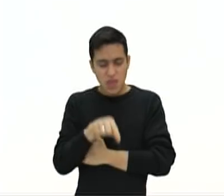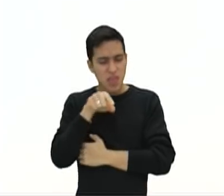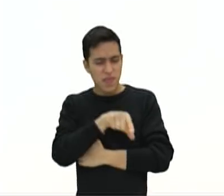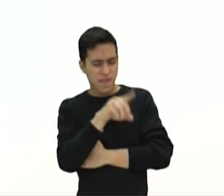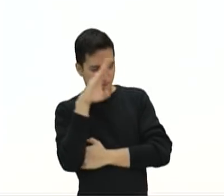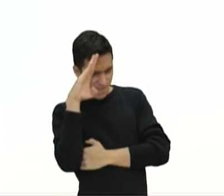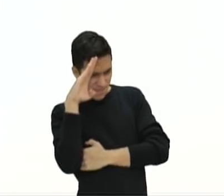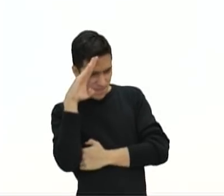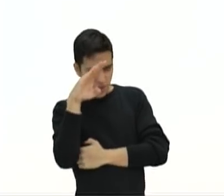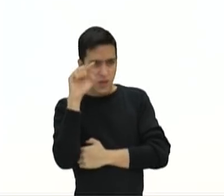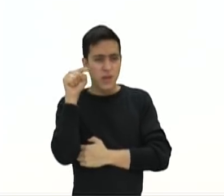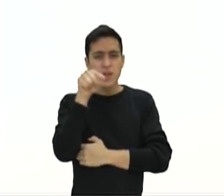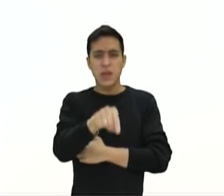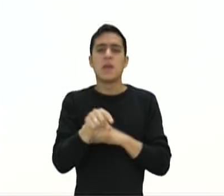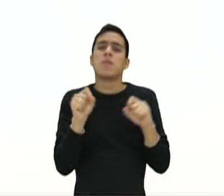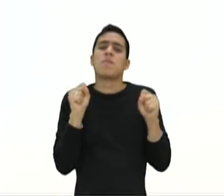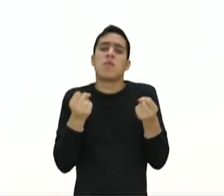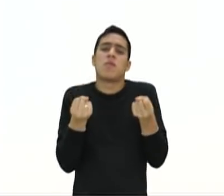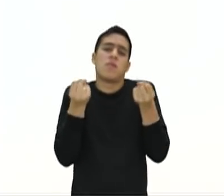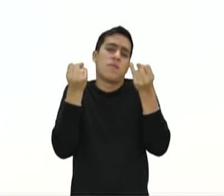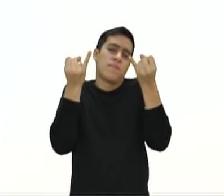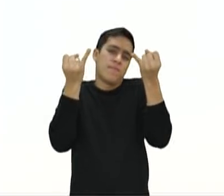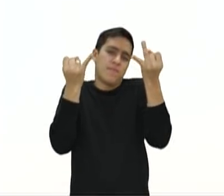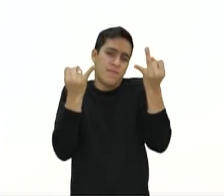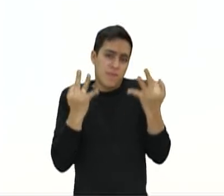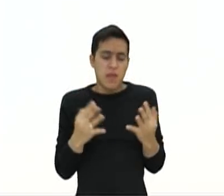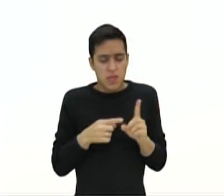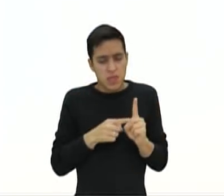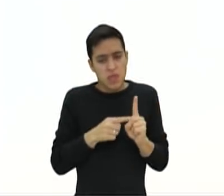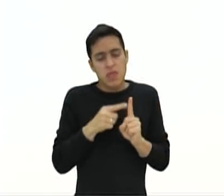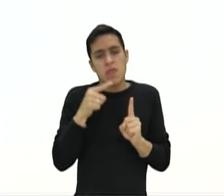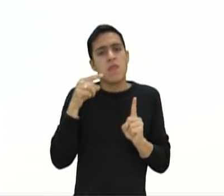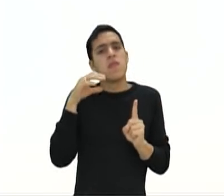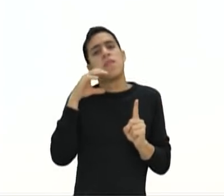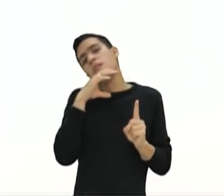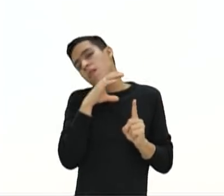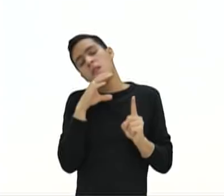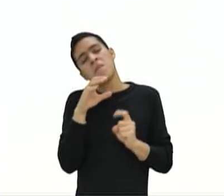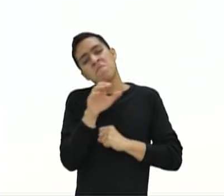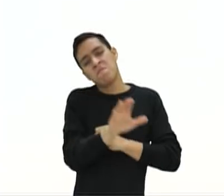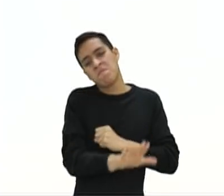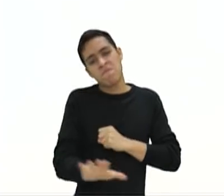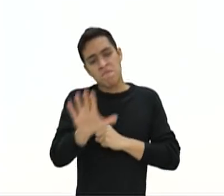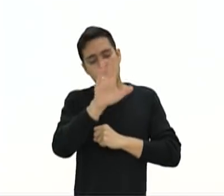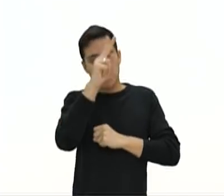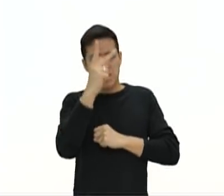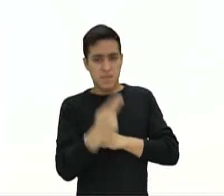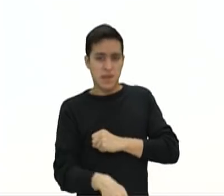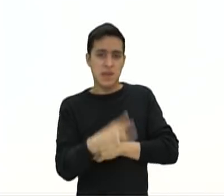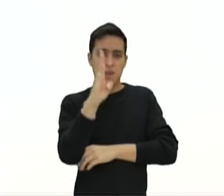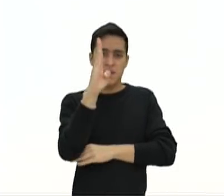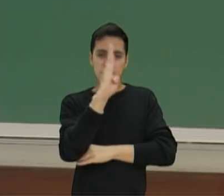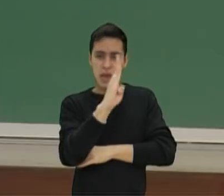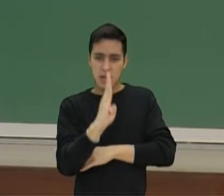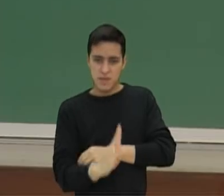principais fatores que explicam as altas temperaturas em grande parte do território brasileiro.